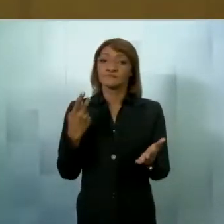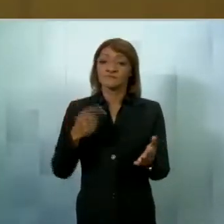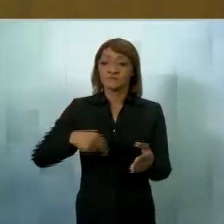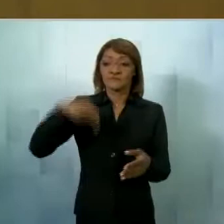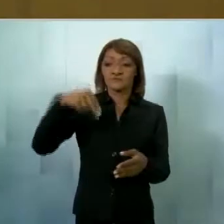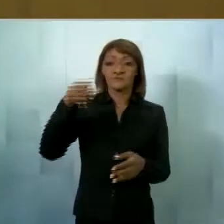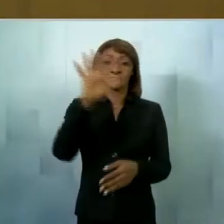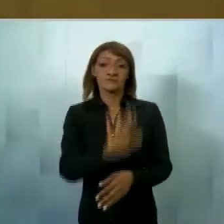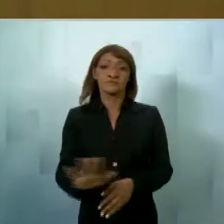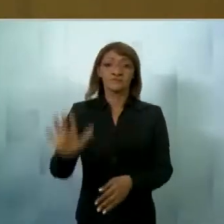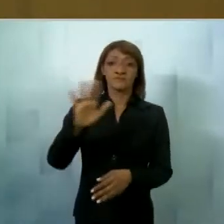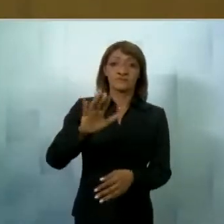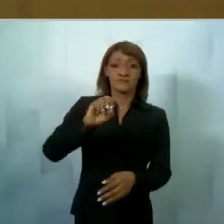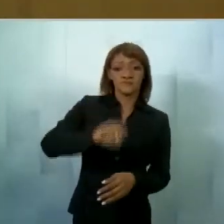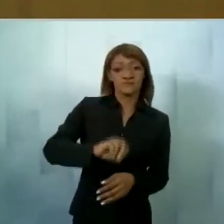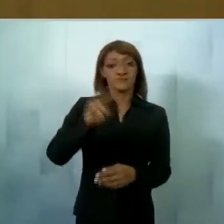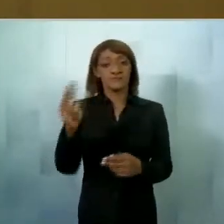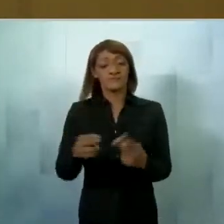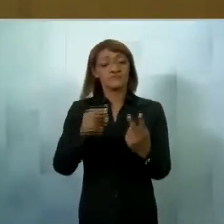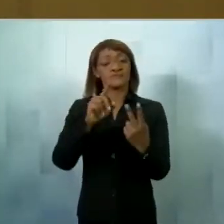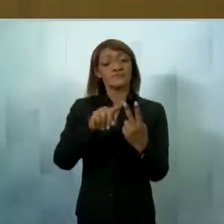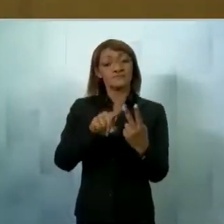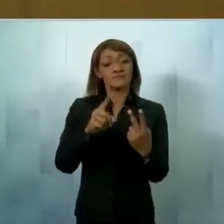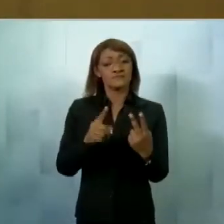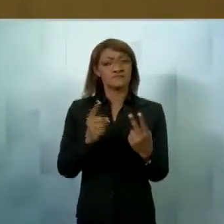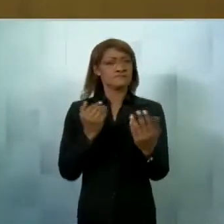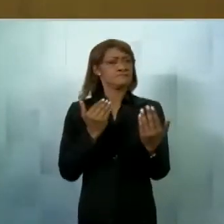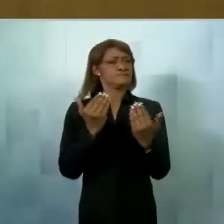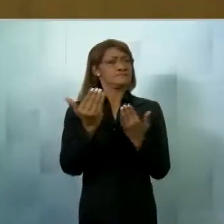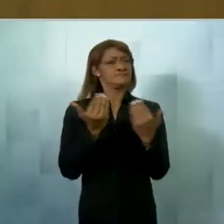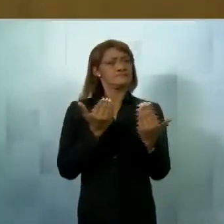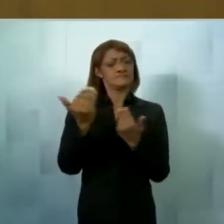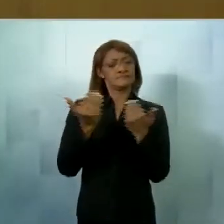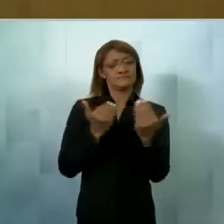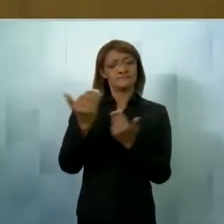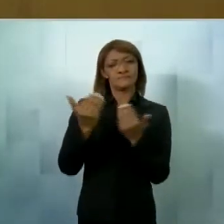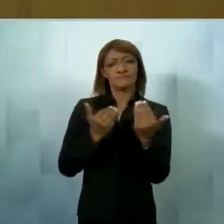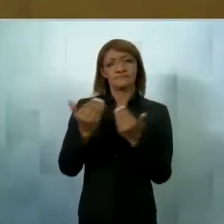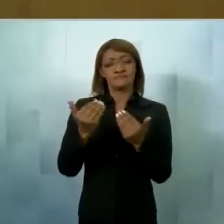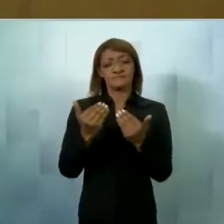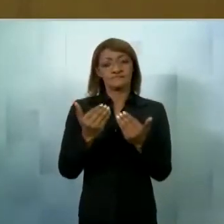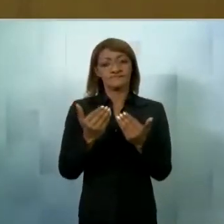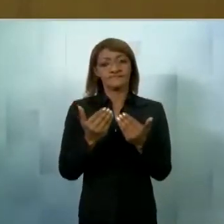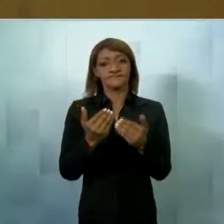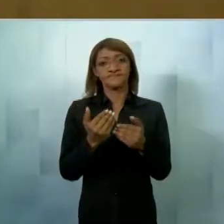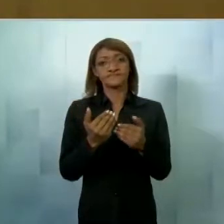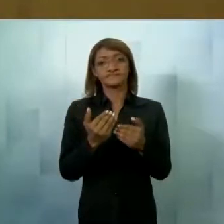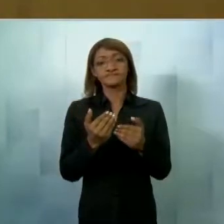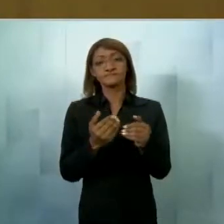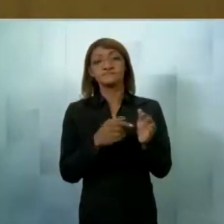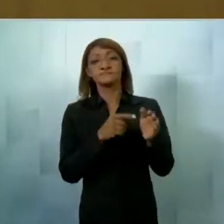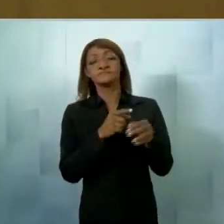Nordeste. Ou a suspeita continua por outras formas investigadas e o governo